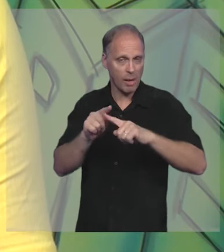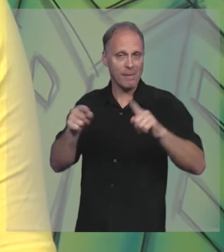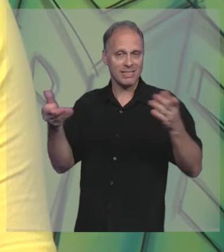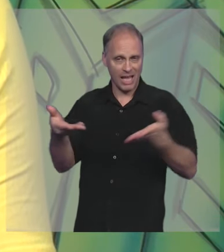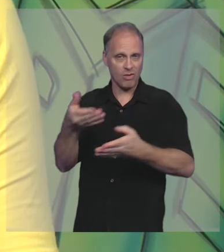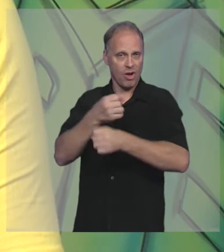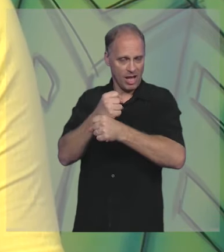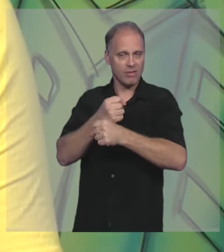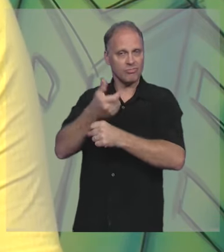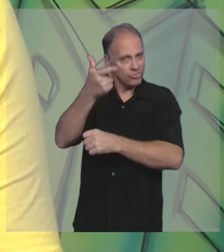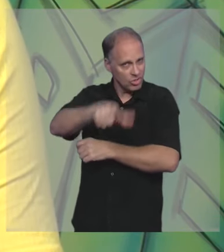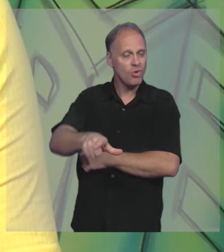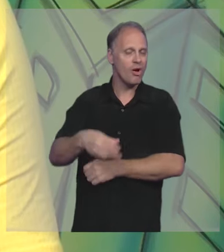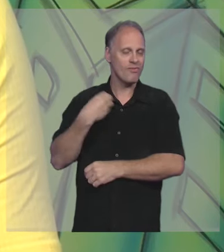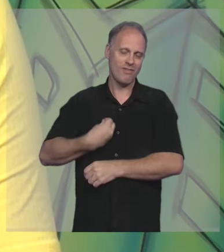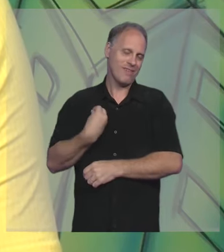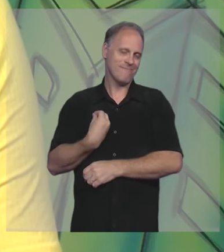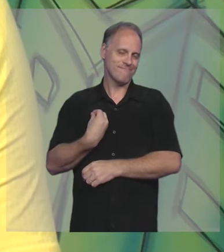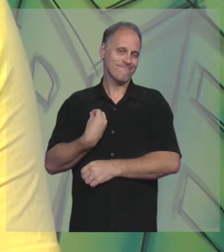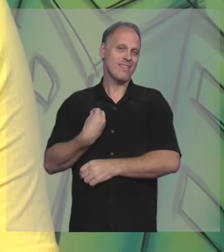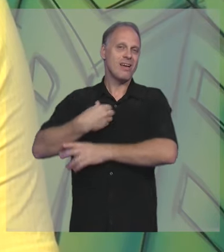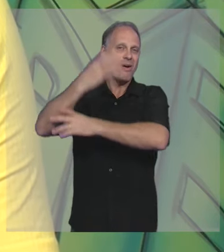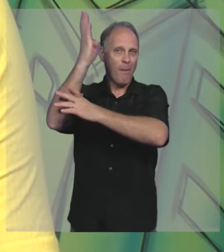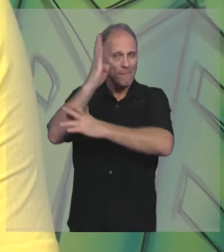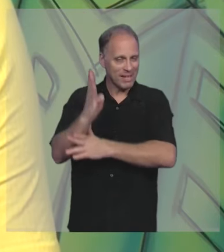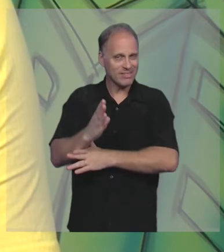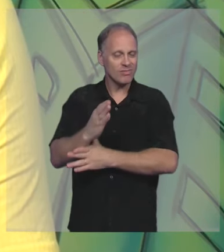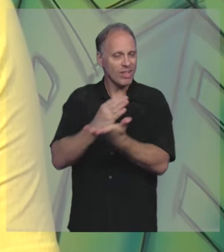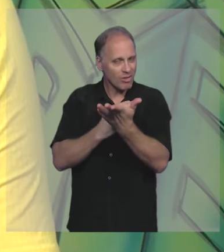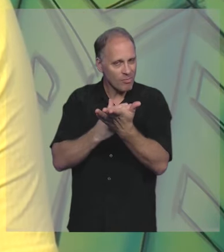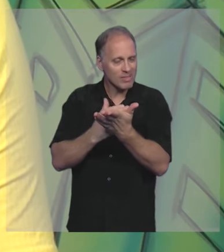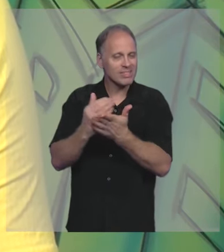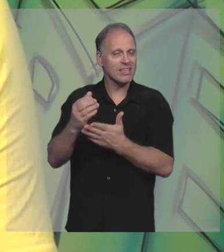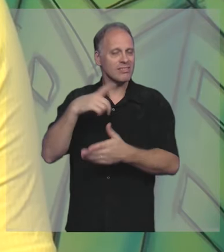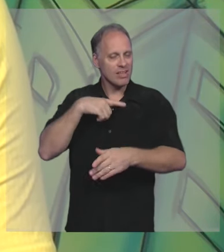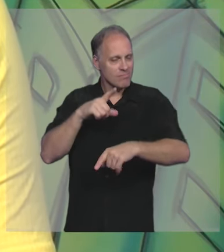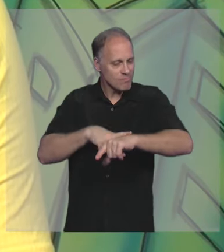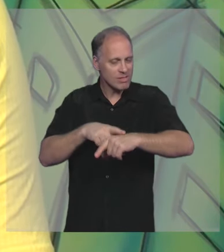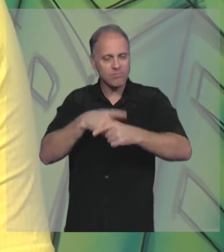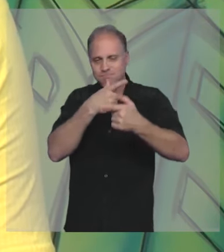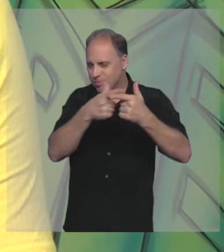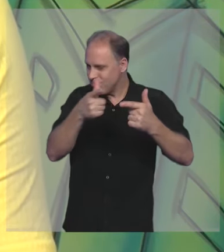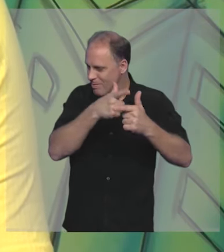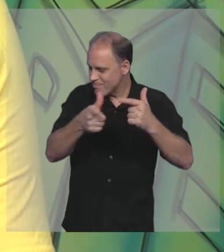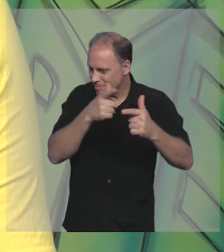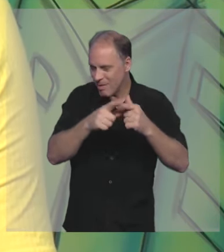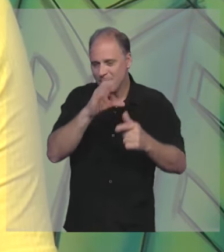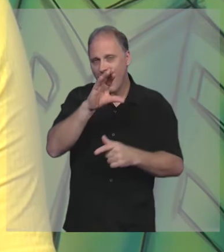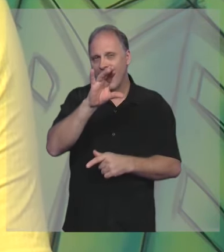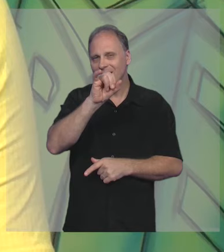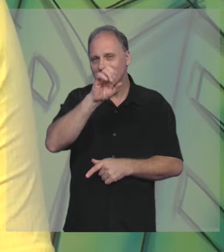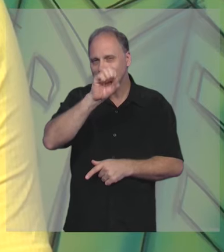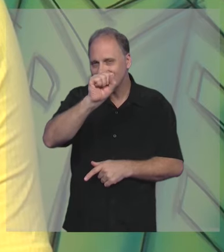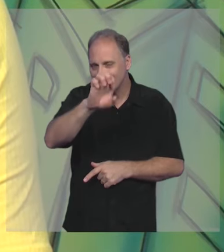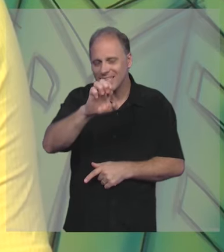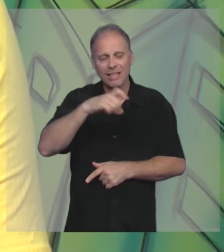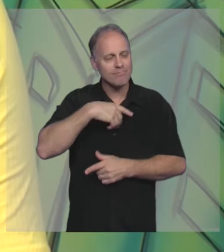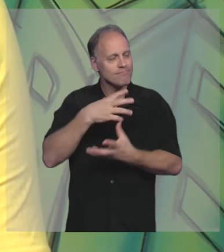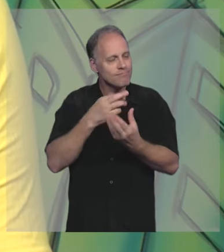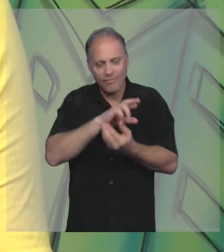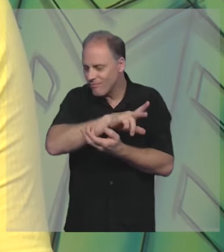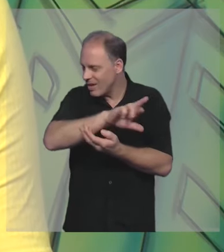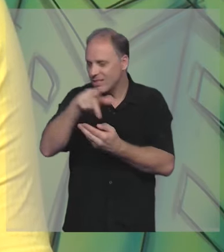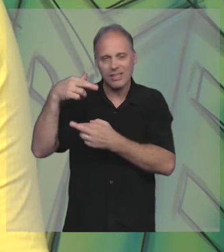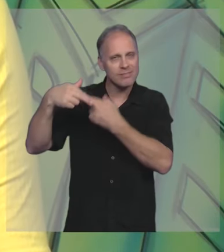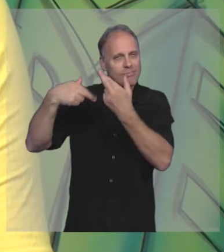ano nós vamos viver isso, tá? O Brasil está começando a tentar sair de um momento de crise, nós temos inúmeras reformas ainda